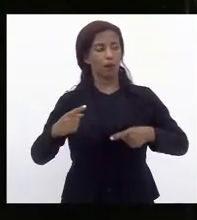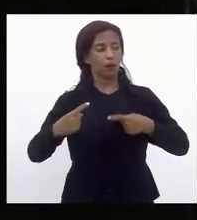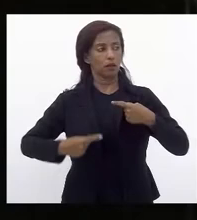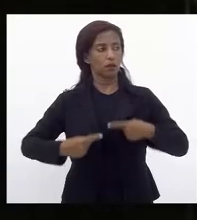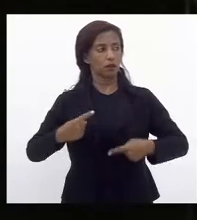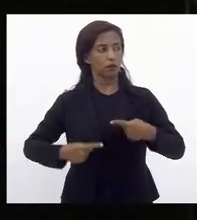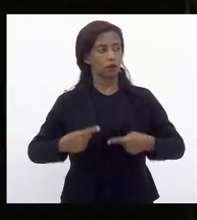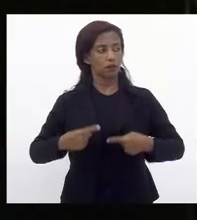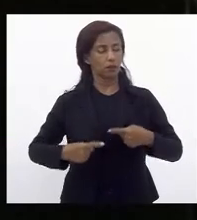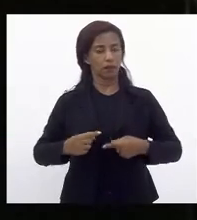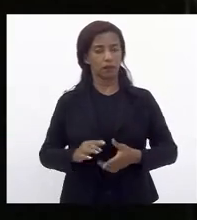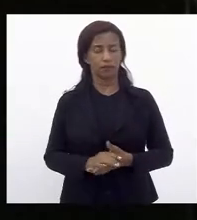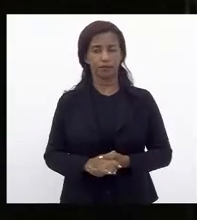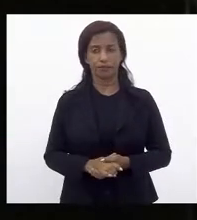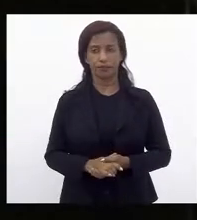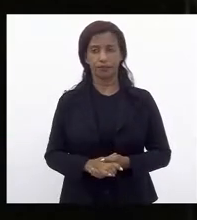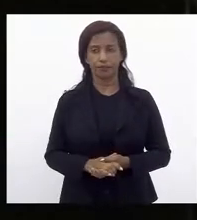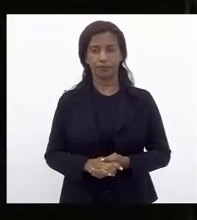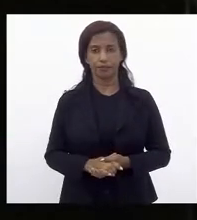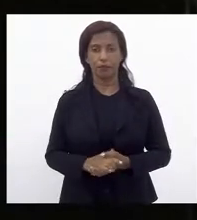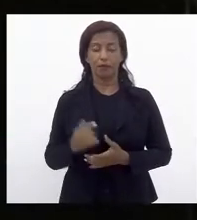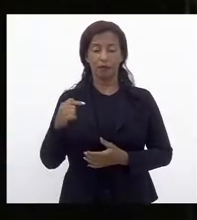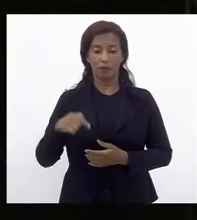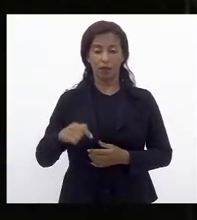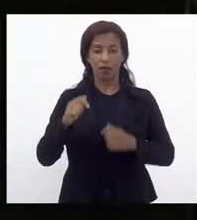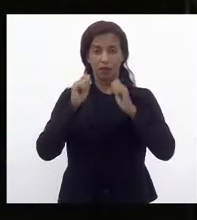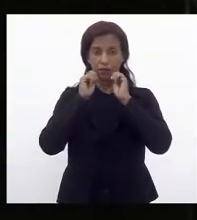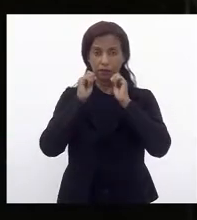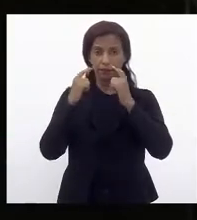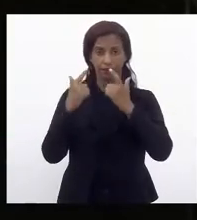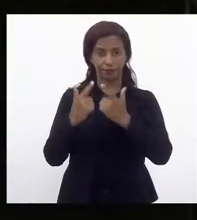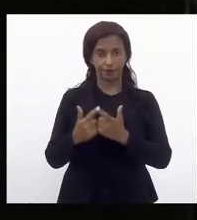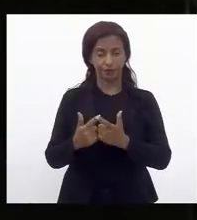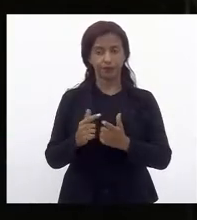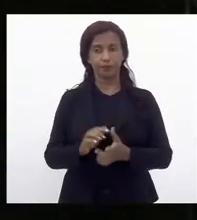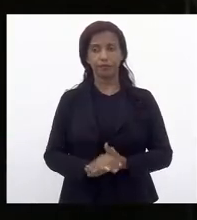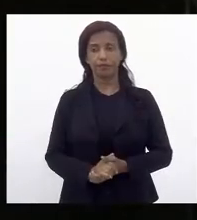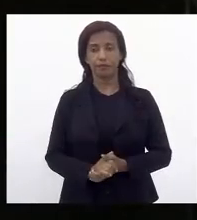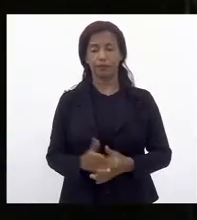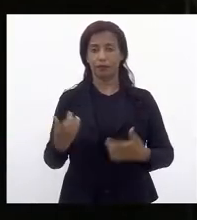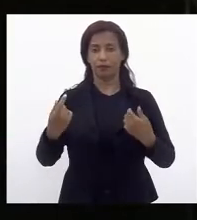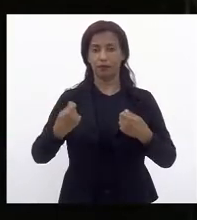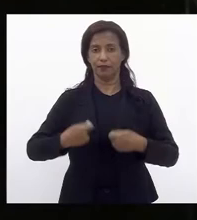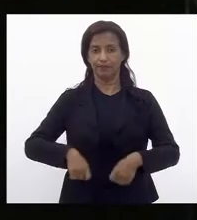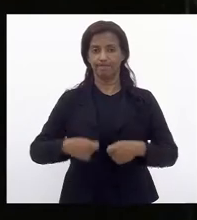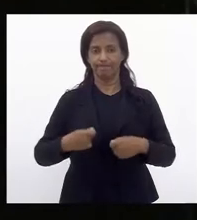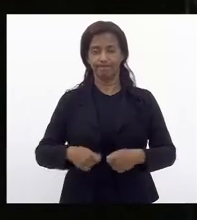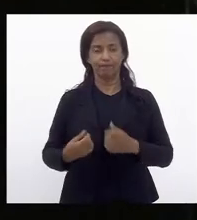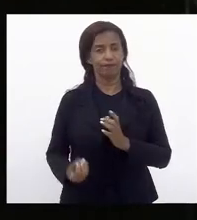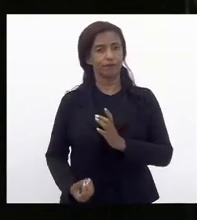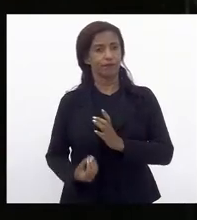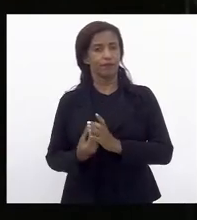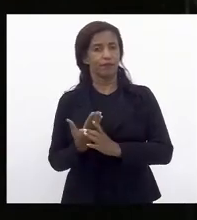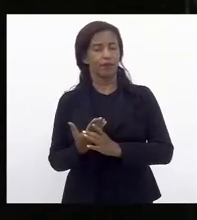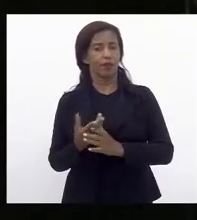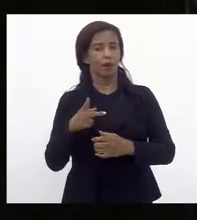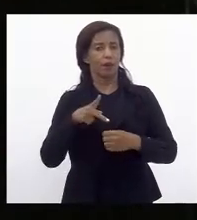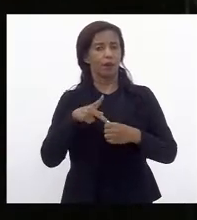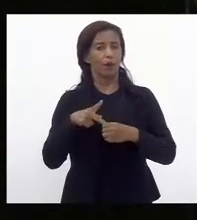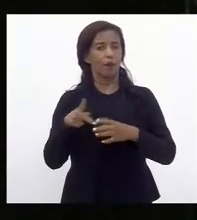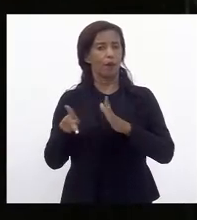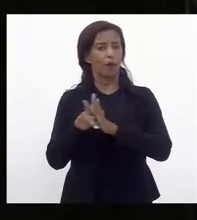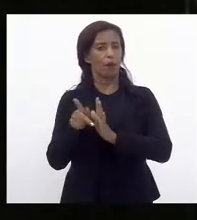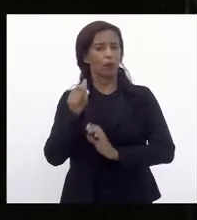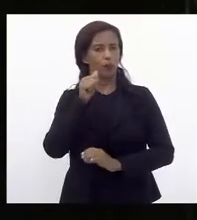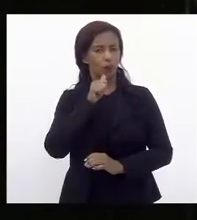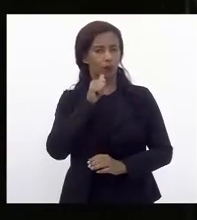e discutir nesta Assembleia Legislativa a necessidade de se criar a Procuradoria das